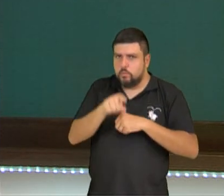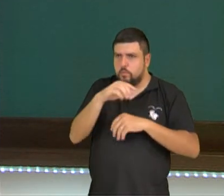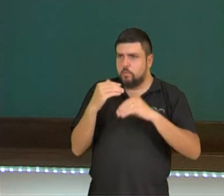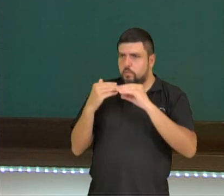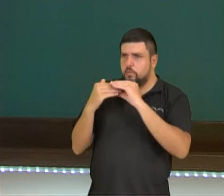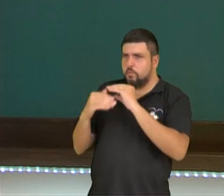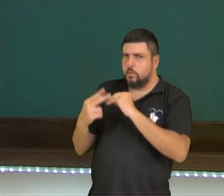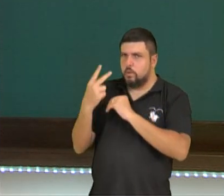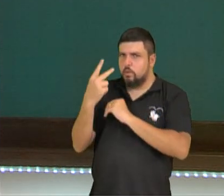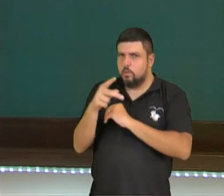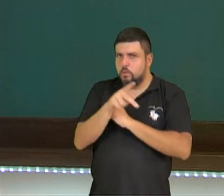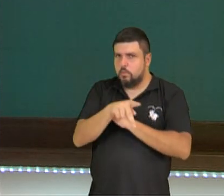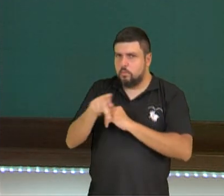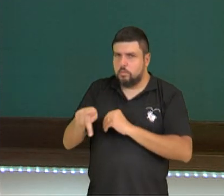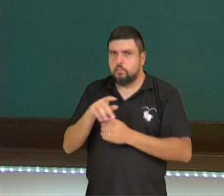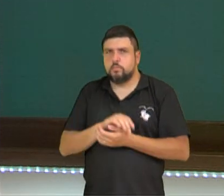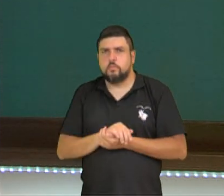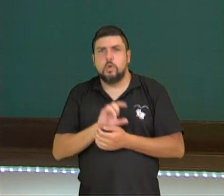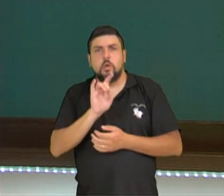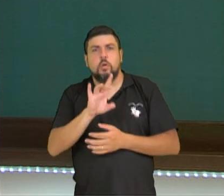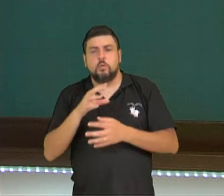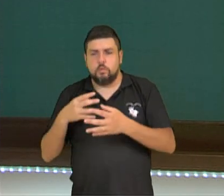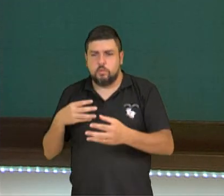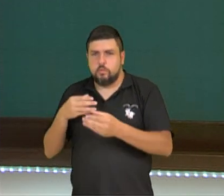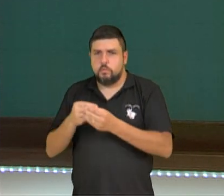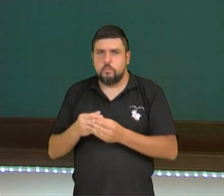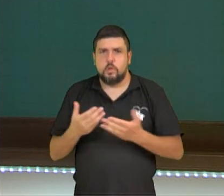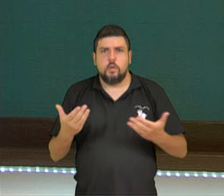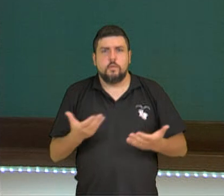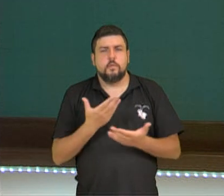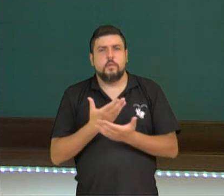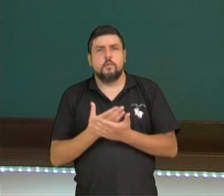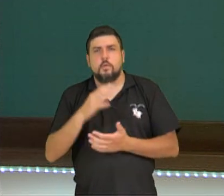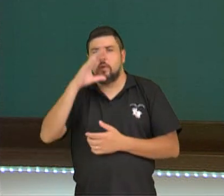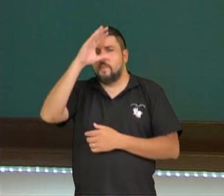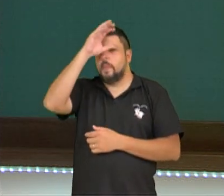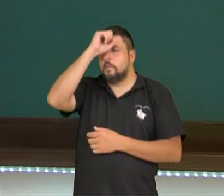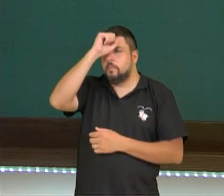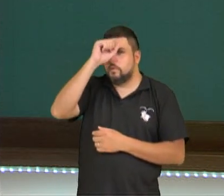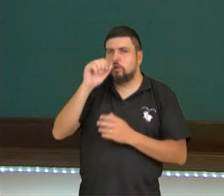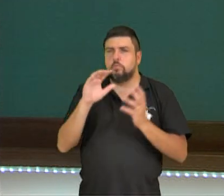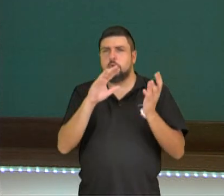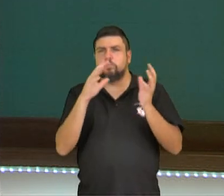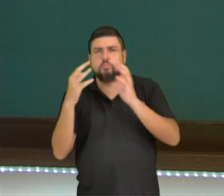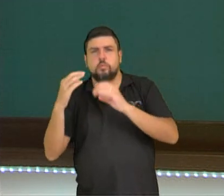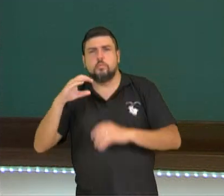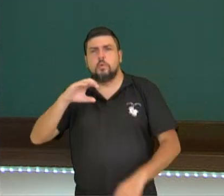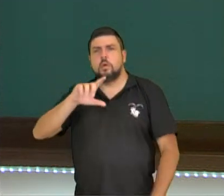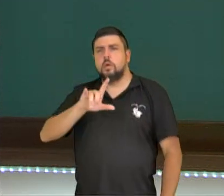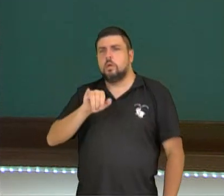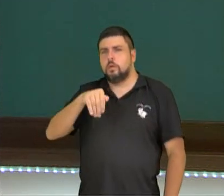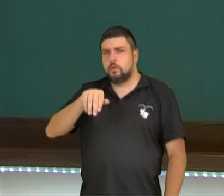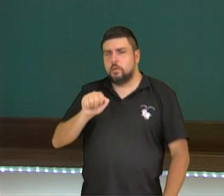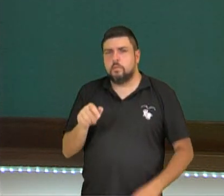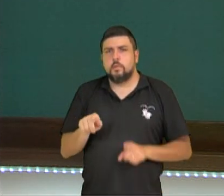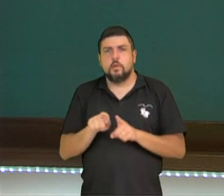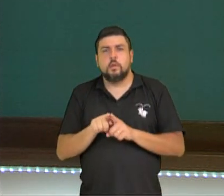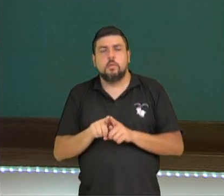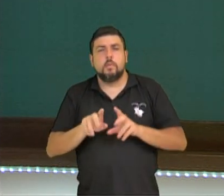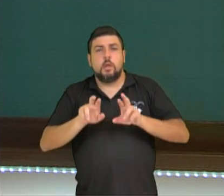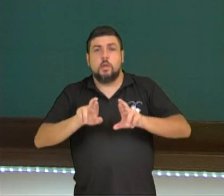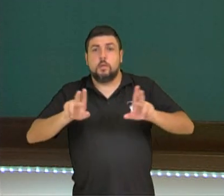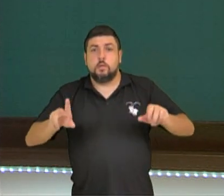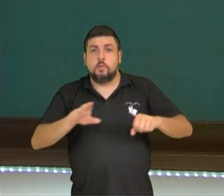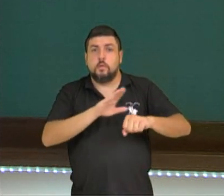de vocês. Só relembrando que na aula de hoje a gente aprendeu sobre o clima, características, diferença entre